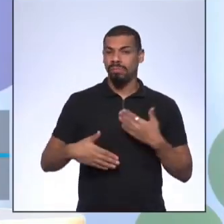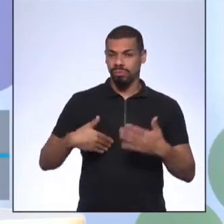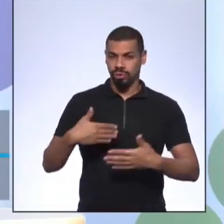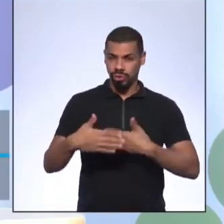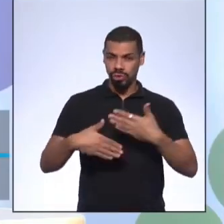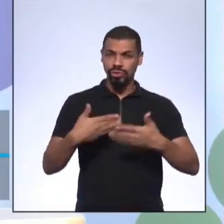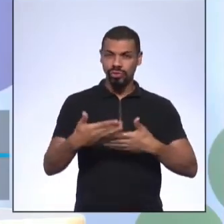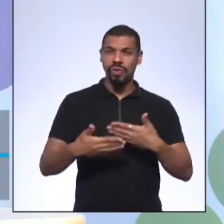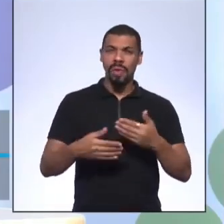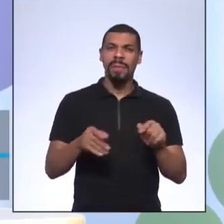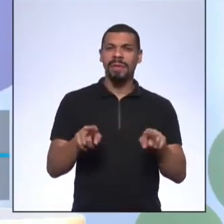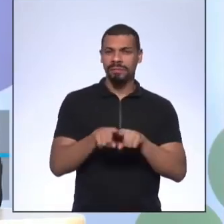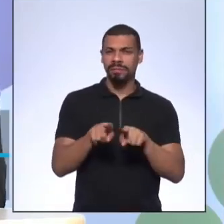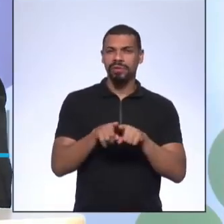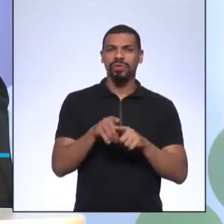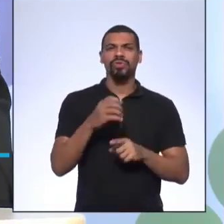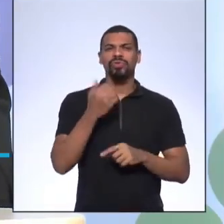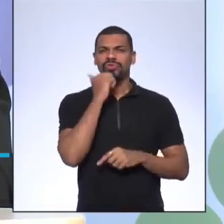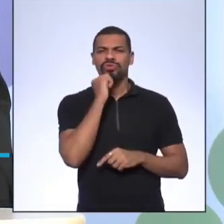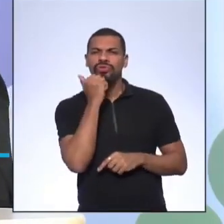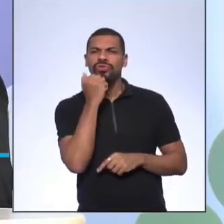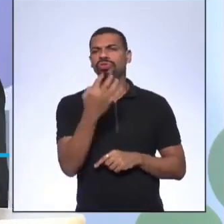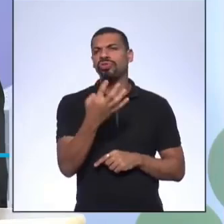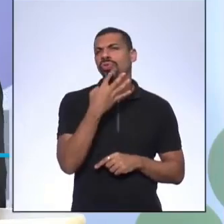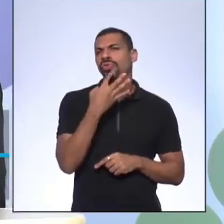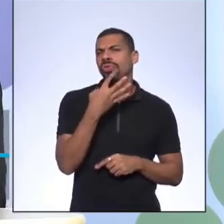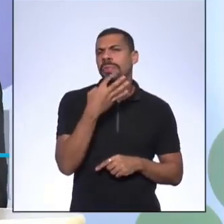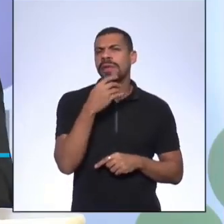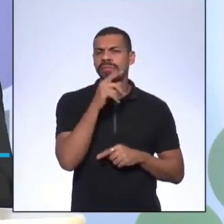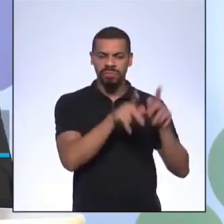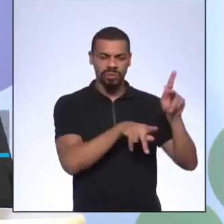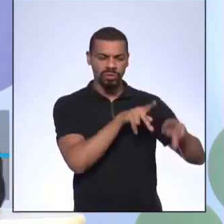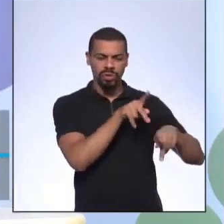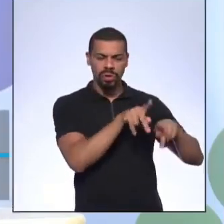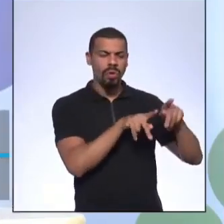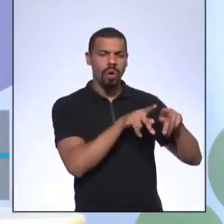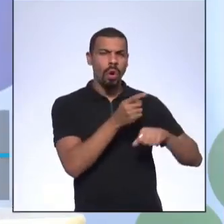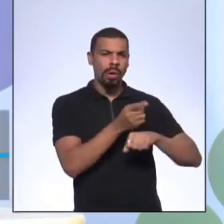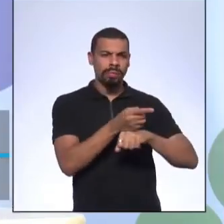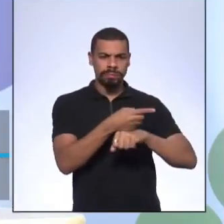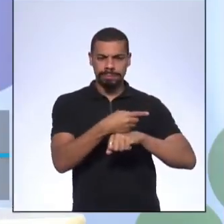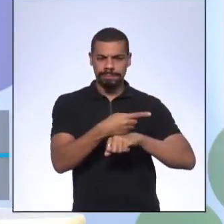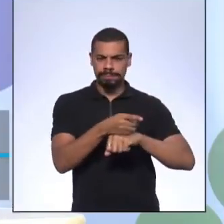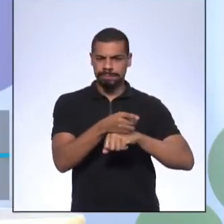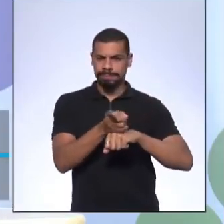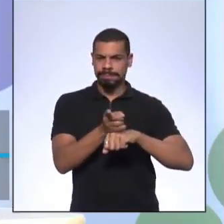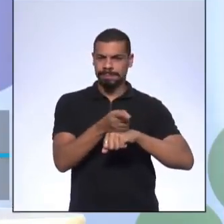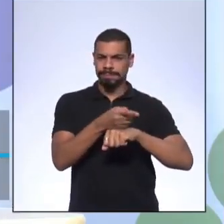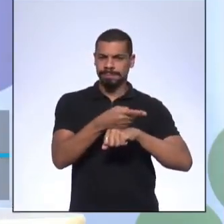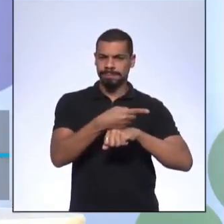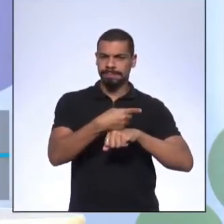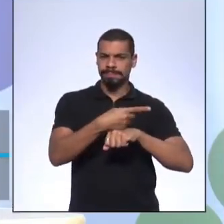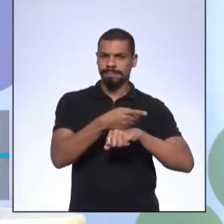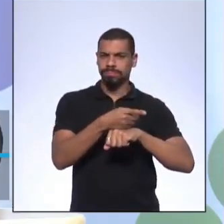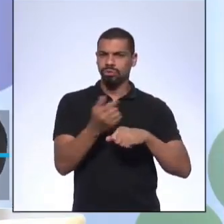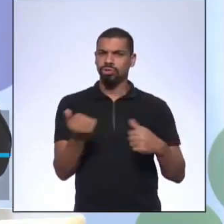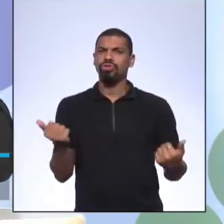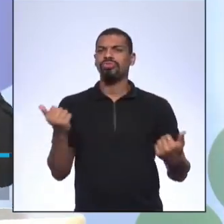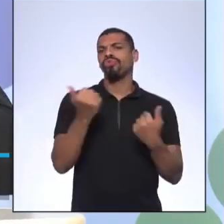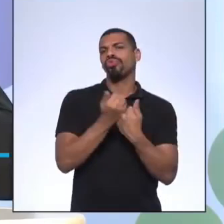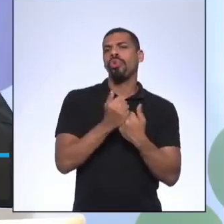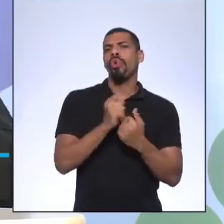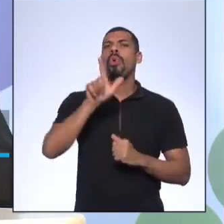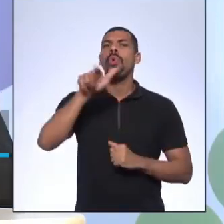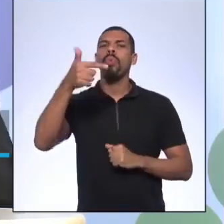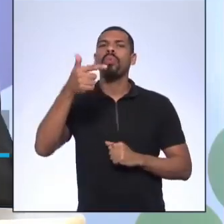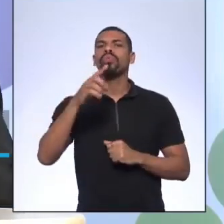das ciências, dos saberes desses povos, que a bússola ela vem substituir um outro tipo